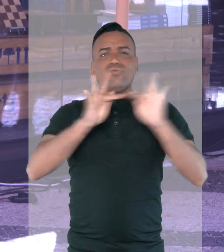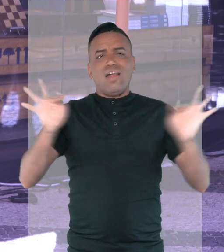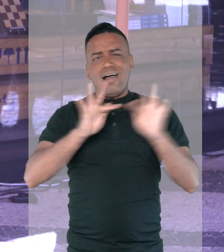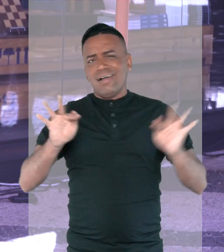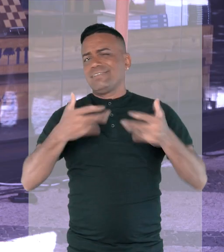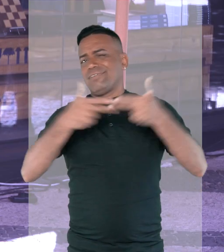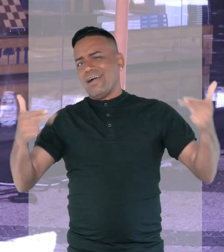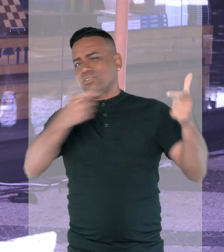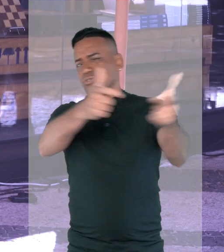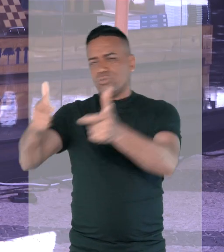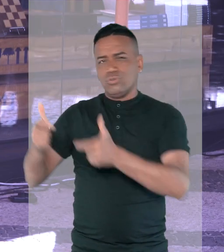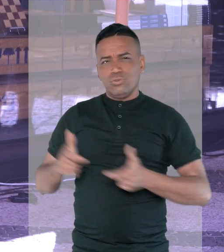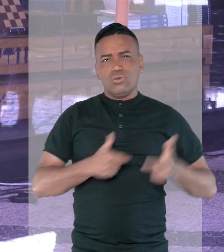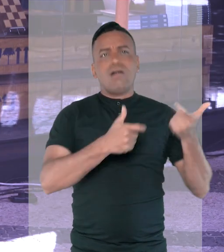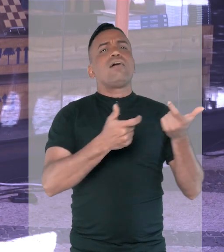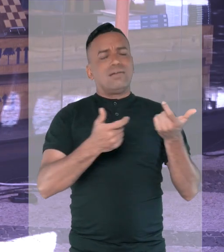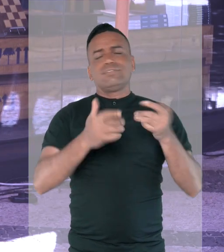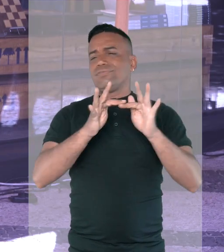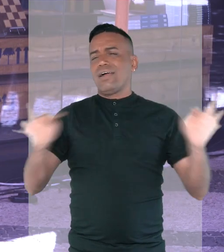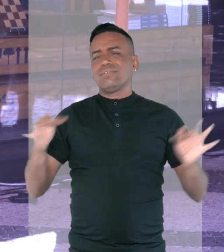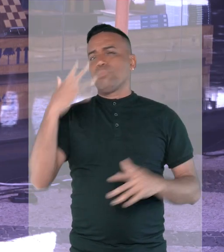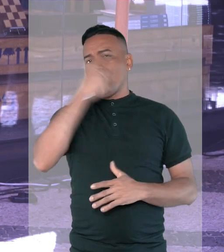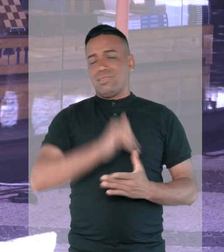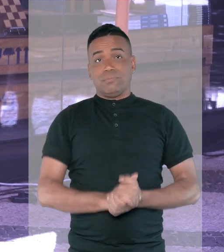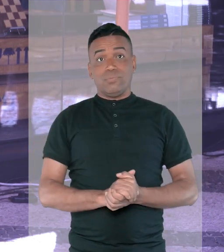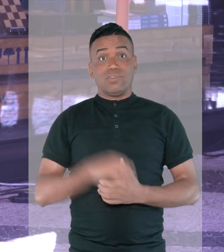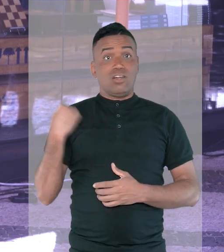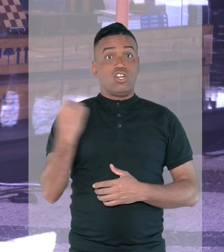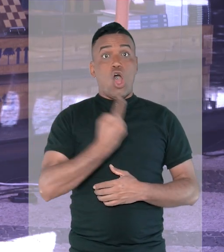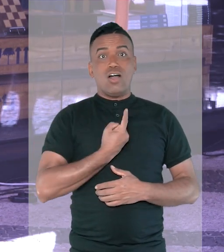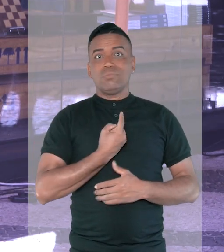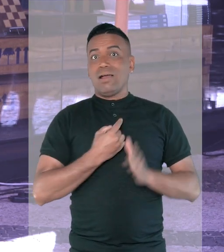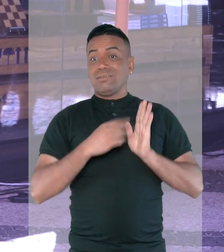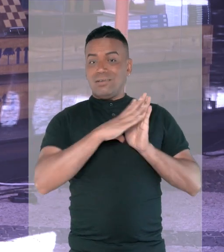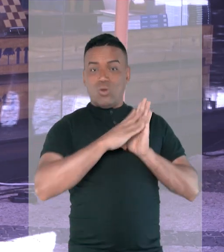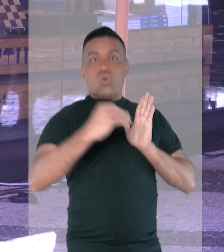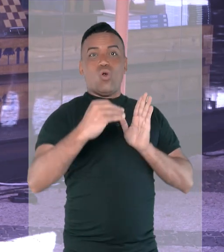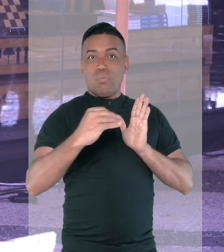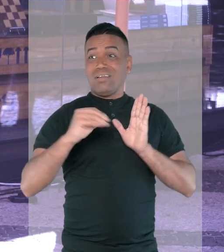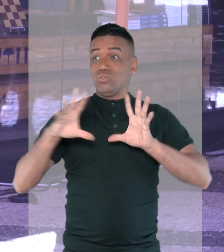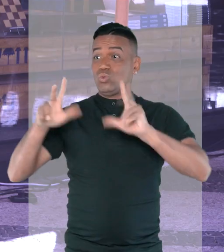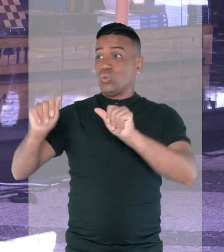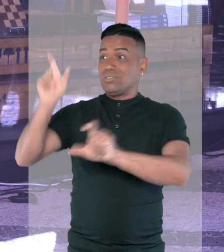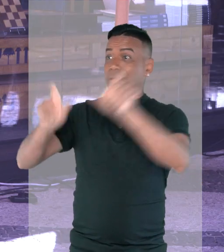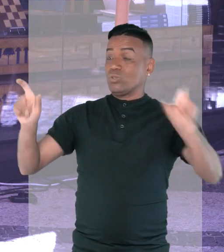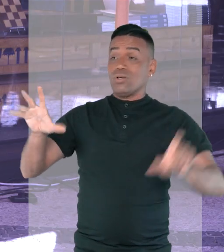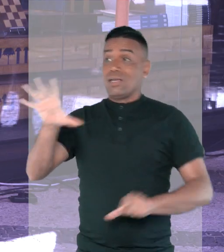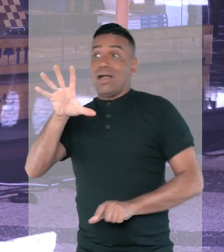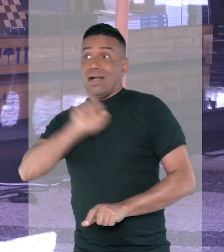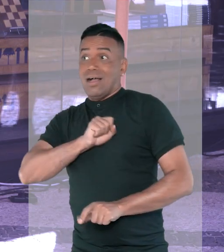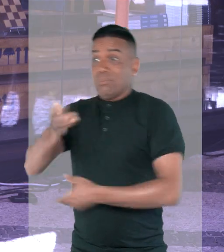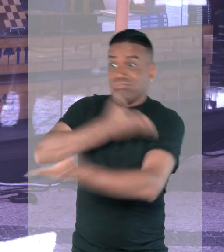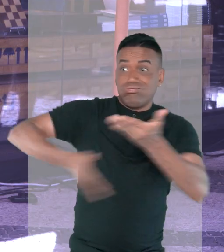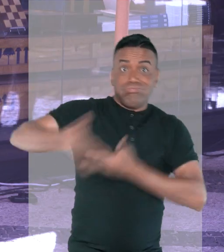escuto essa frase em diversos lugares e eu acho que ela é extremamente bonita, que nós somos uma colagem. Nós somos uma colagem de